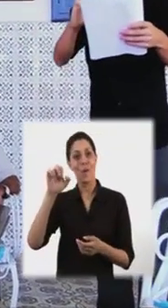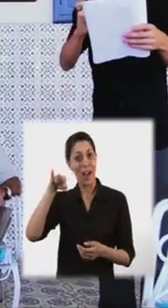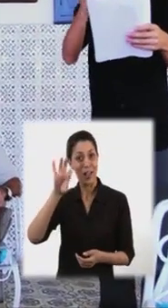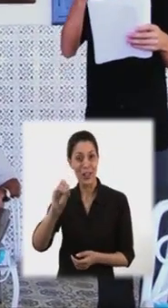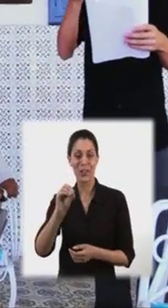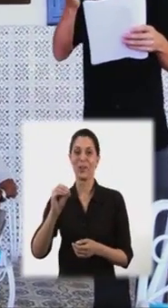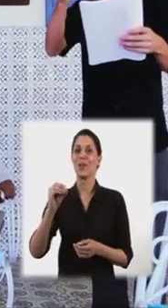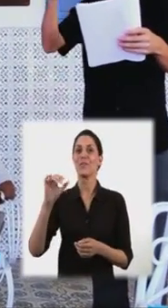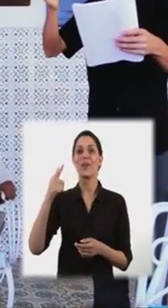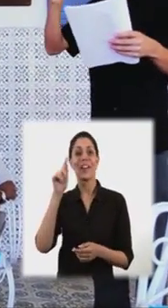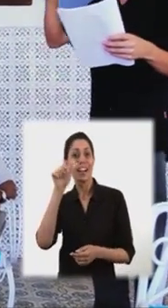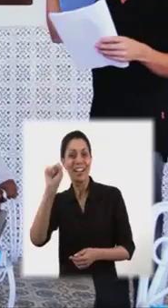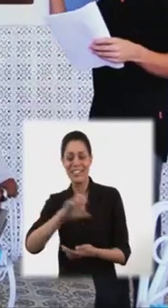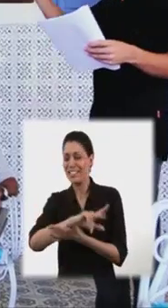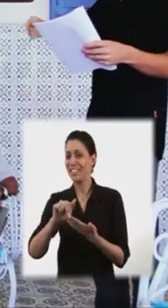para o freguês